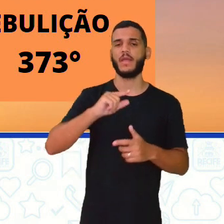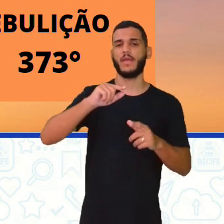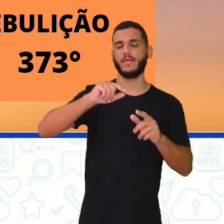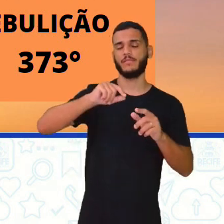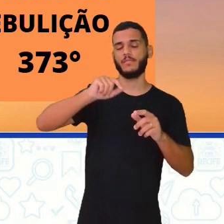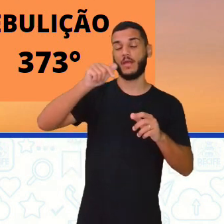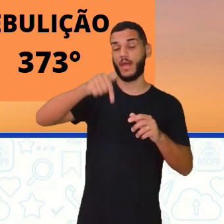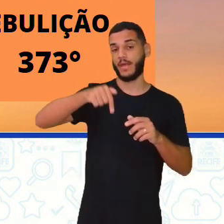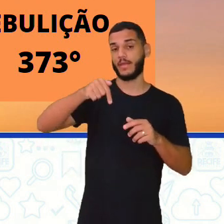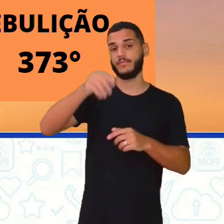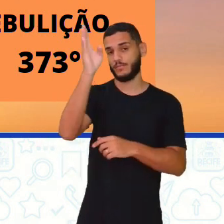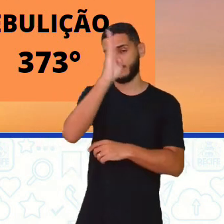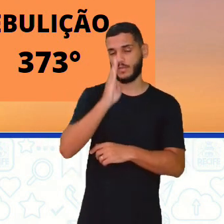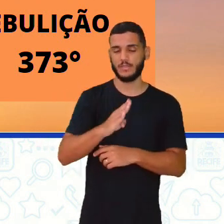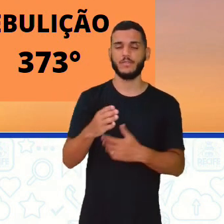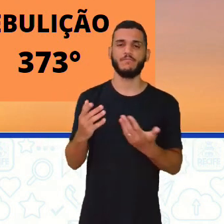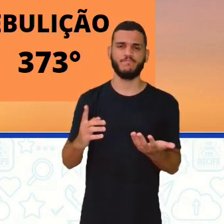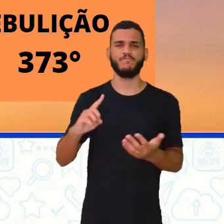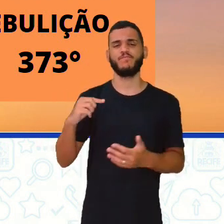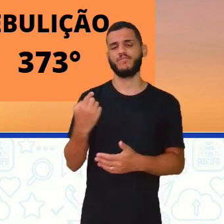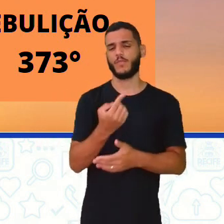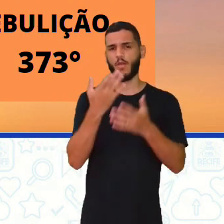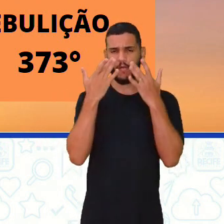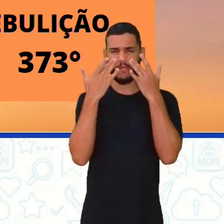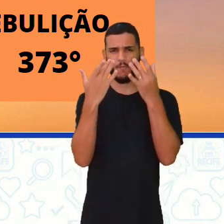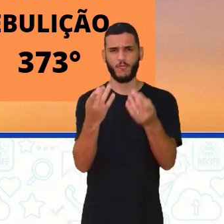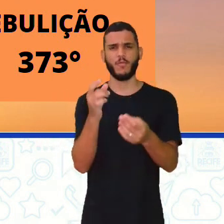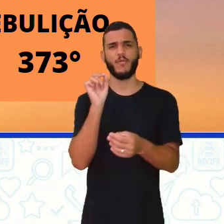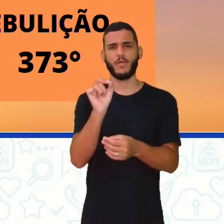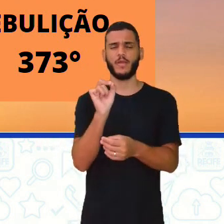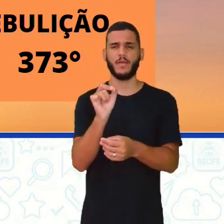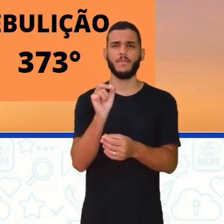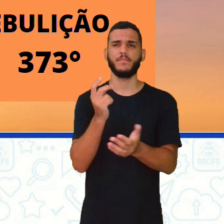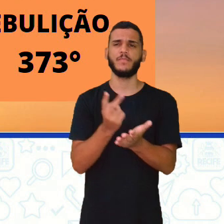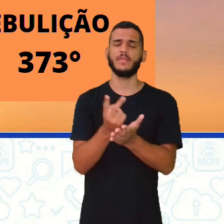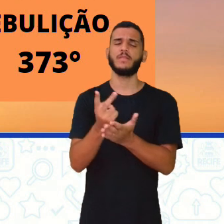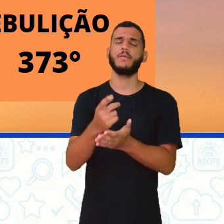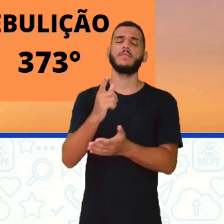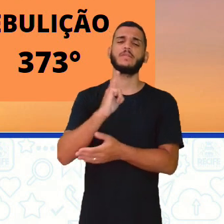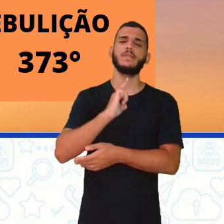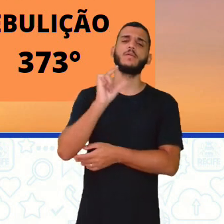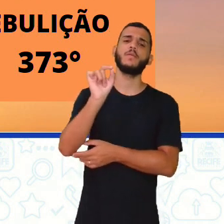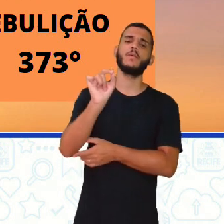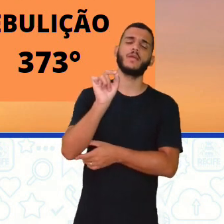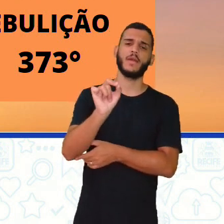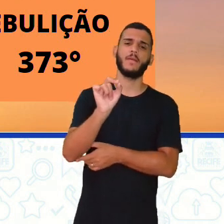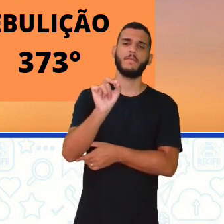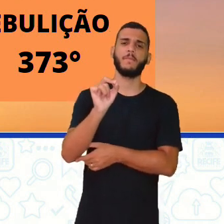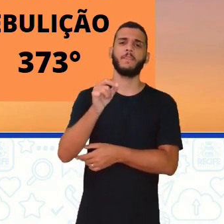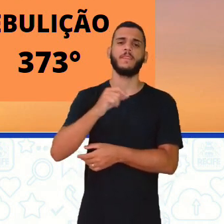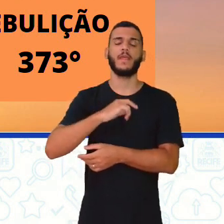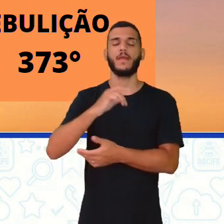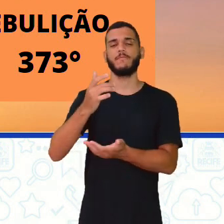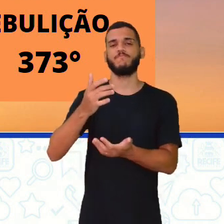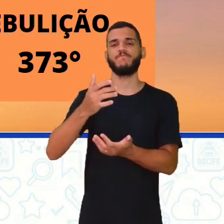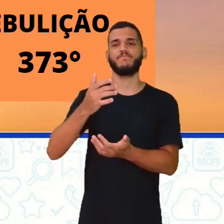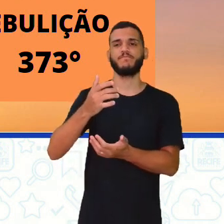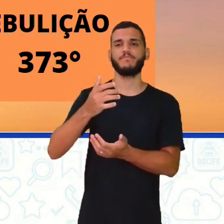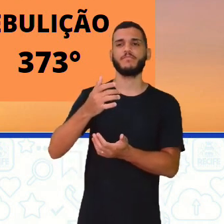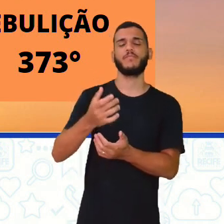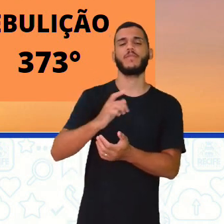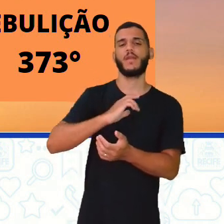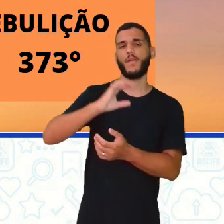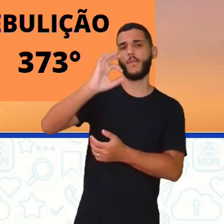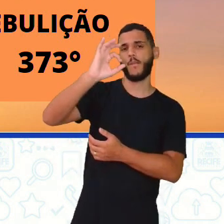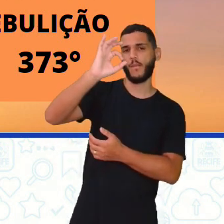Então, no nosso caso, a gente está observando sempre que a gente vê essa representação dessa pequena bolinha aí, falando de